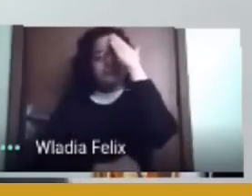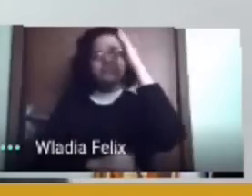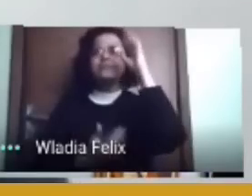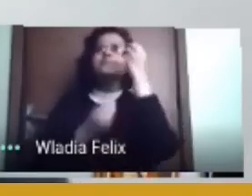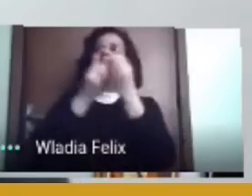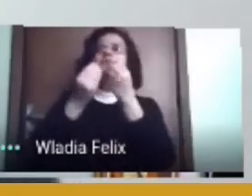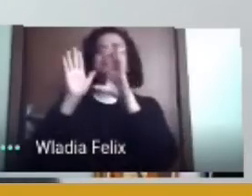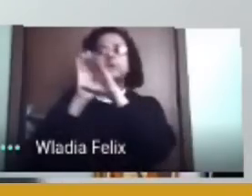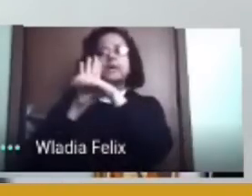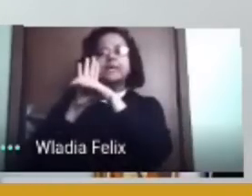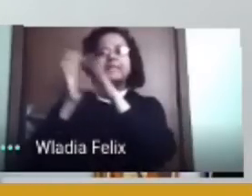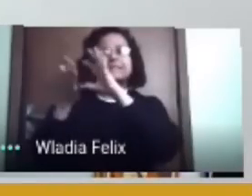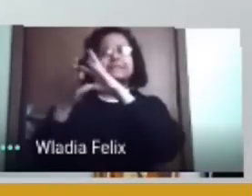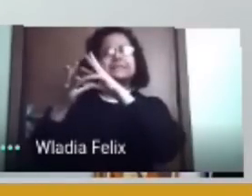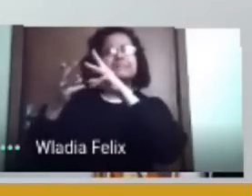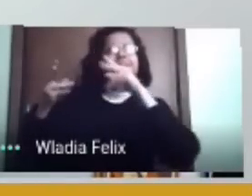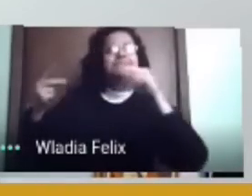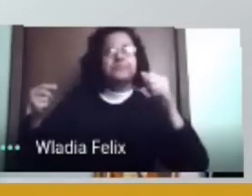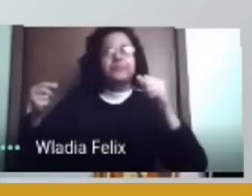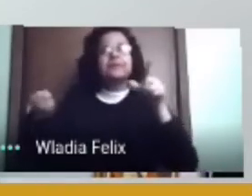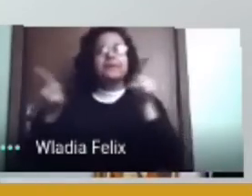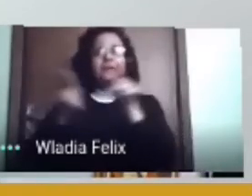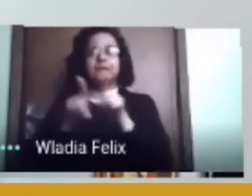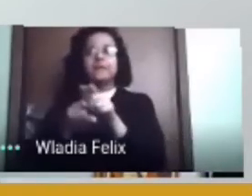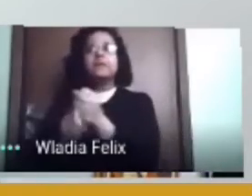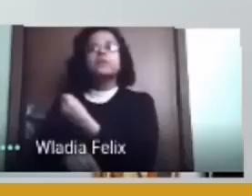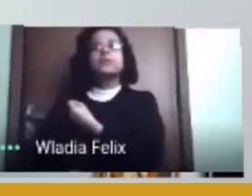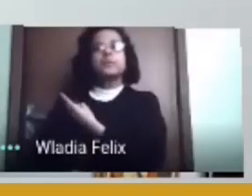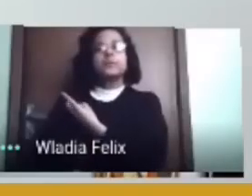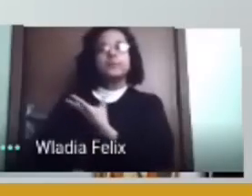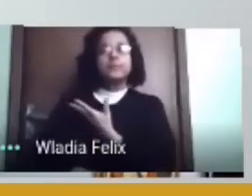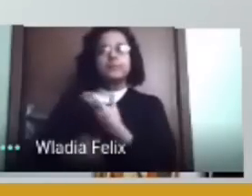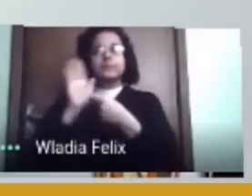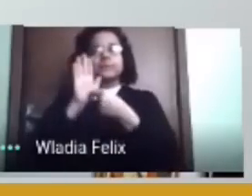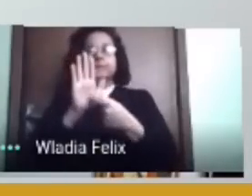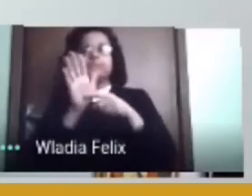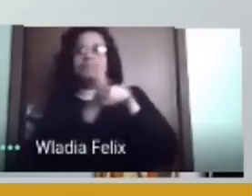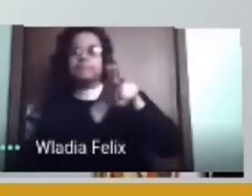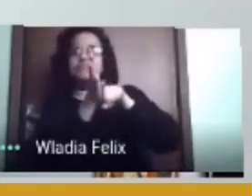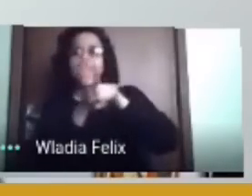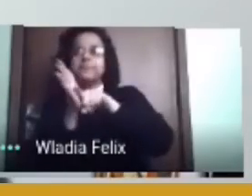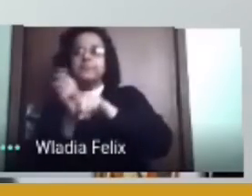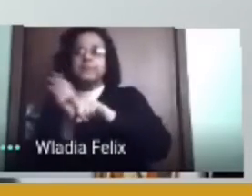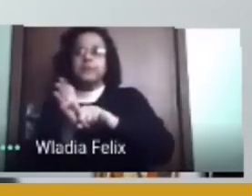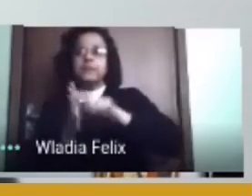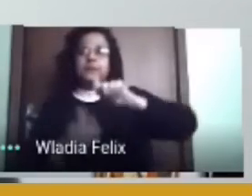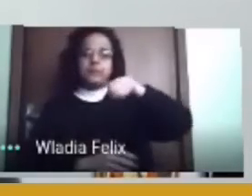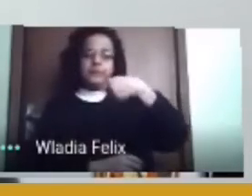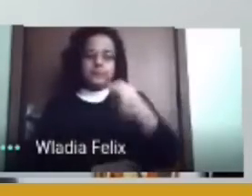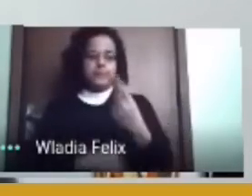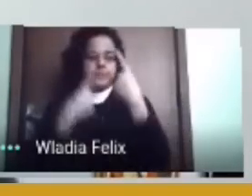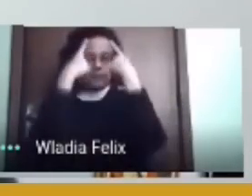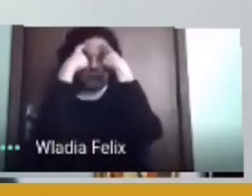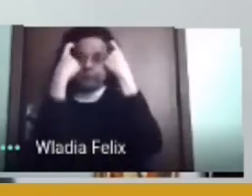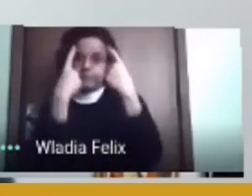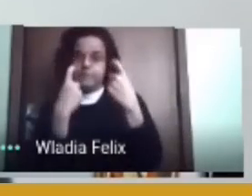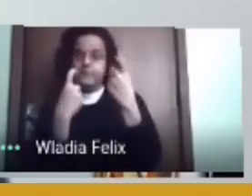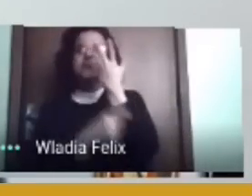alguns números, alguns dados sobre os casos de violência sexual contra crianças e adolescentes, apresentar